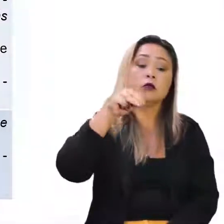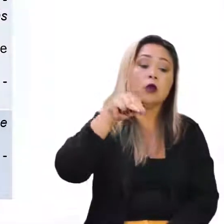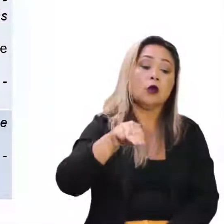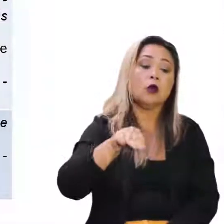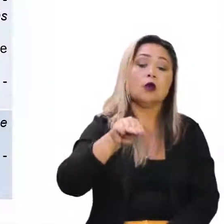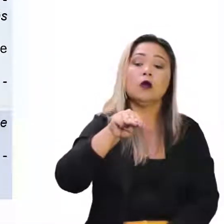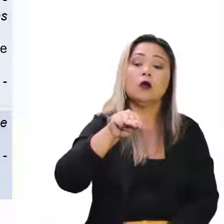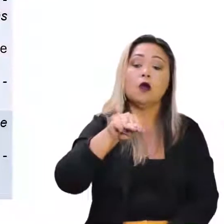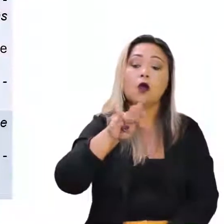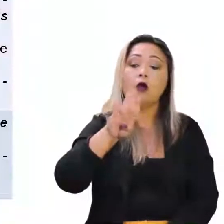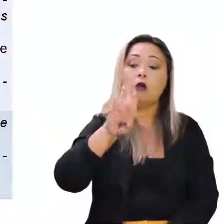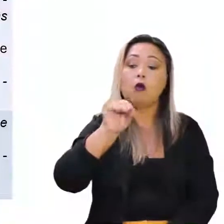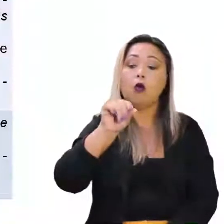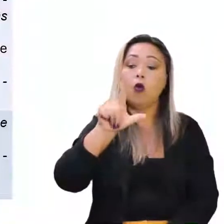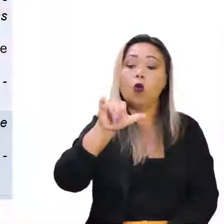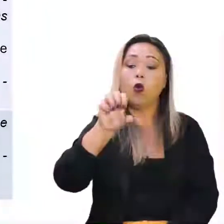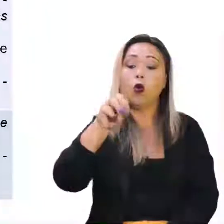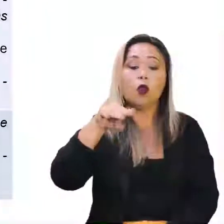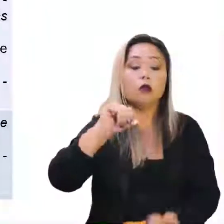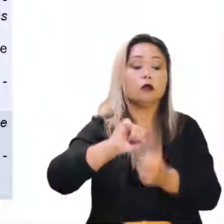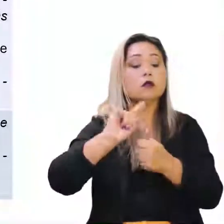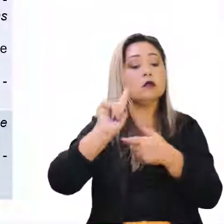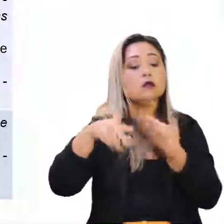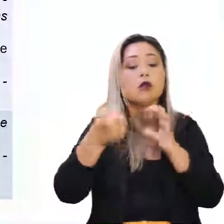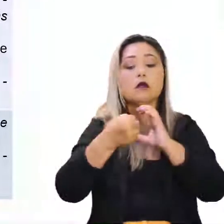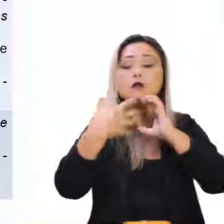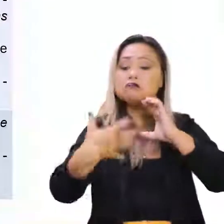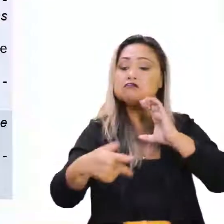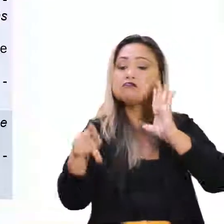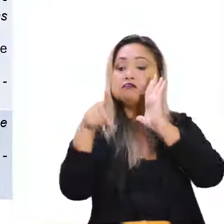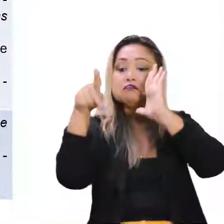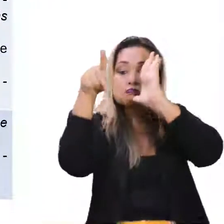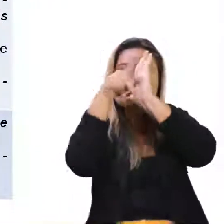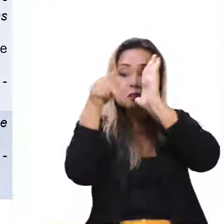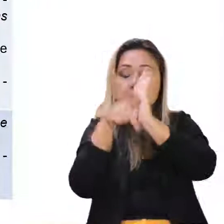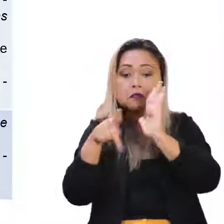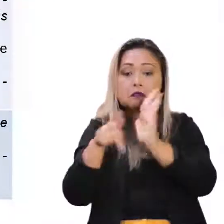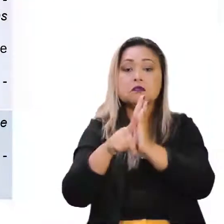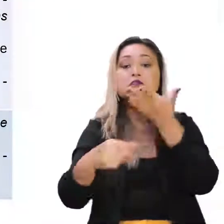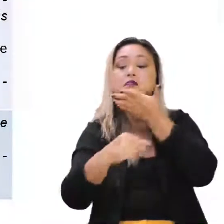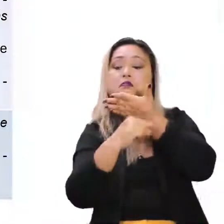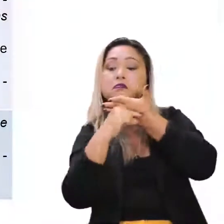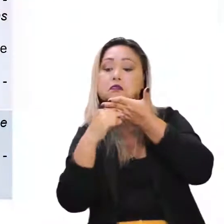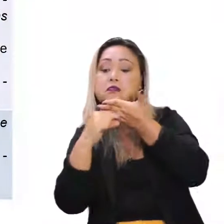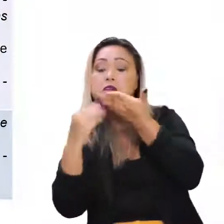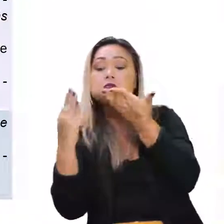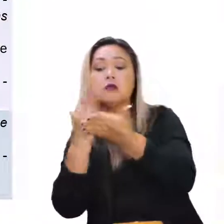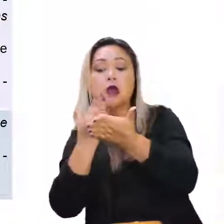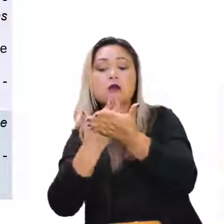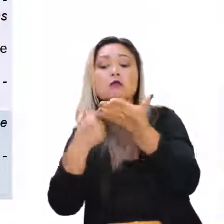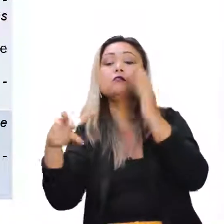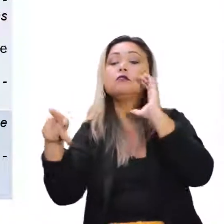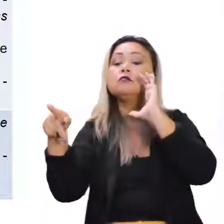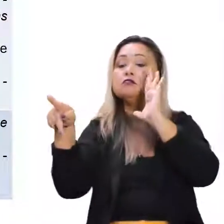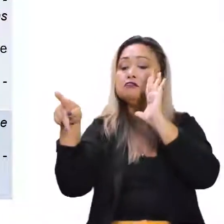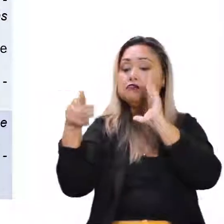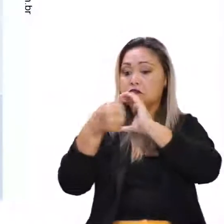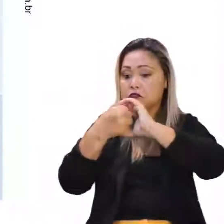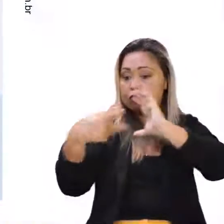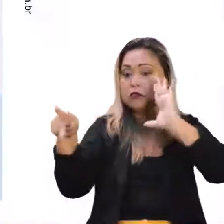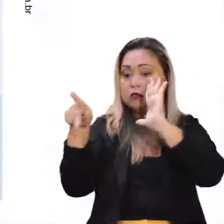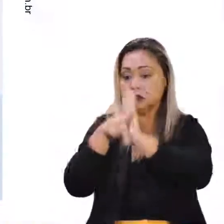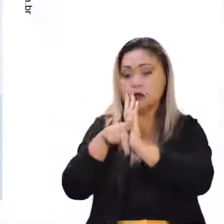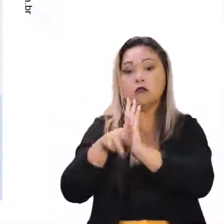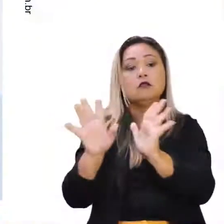características próprias, né? Nessas fases aí. E os artistas também, as obras. Então, vocês vão conseguir identificar